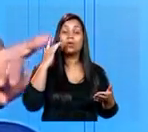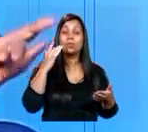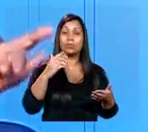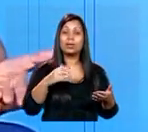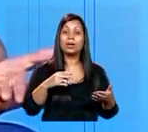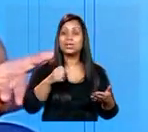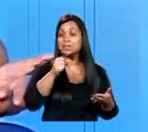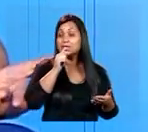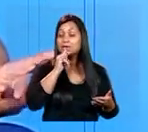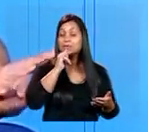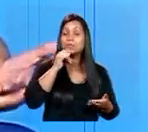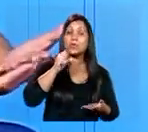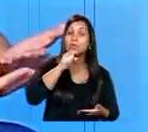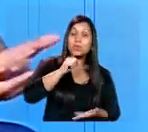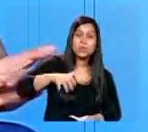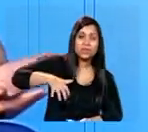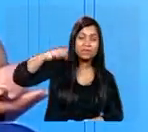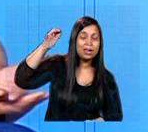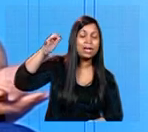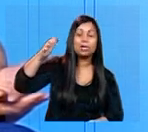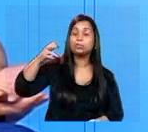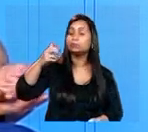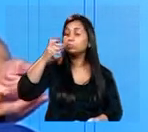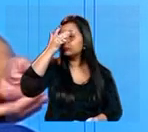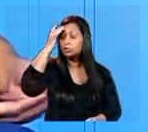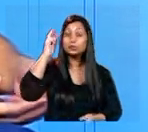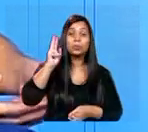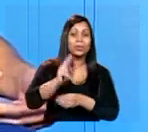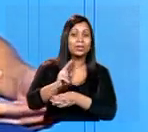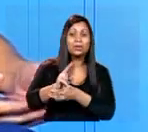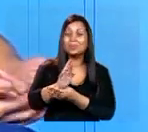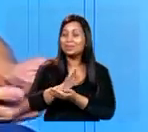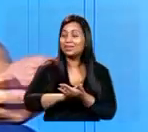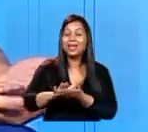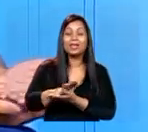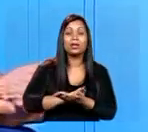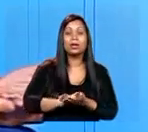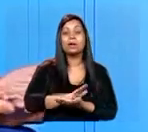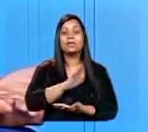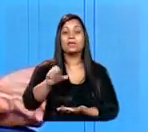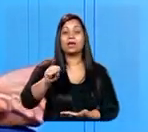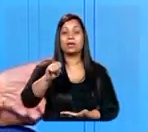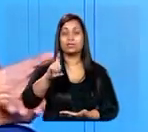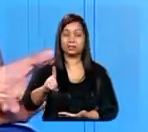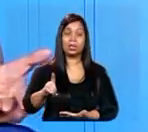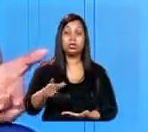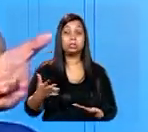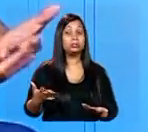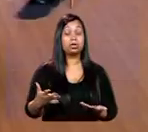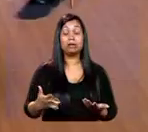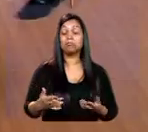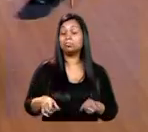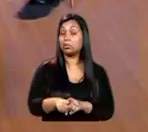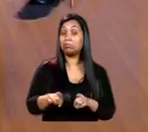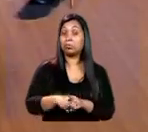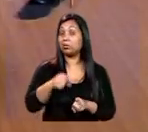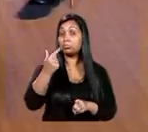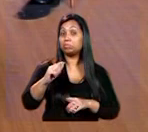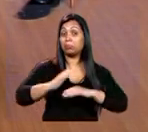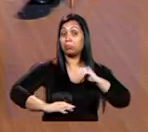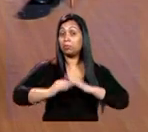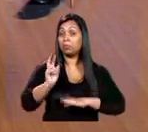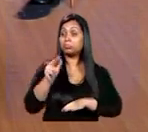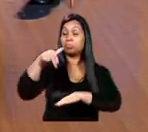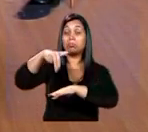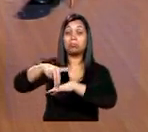totalmente social. Nós estamos com um idoso, não tem ninguém que cuida, vamos mandar para o SAD. O SAD também é limitado, eu não